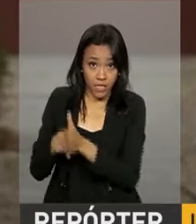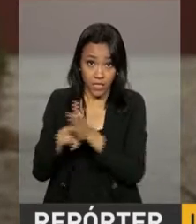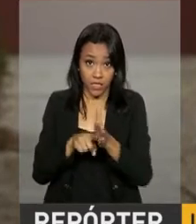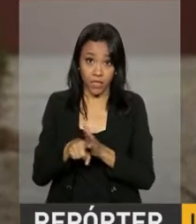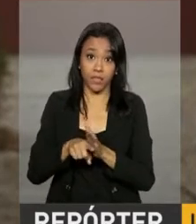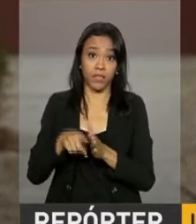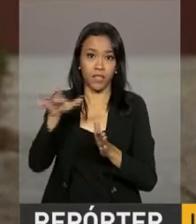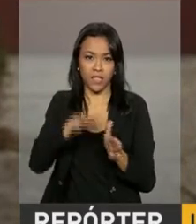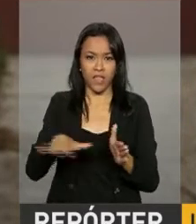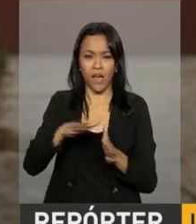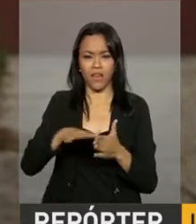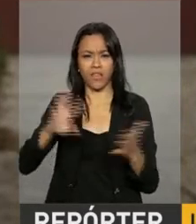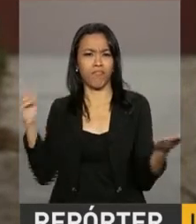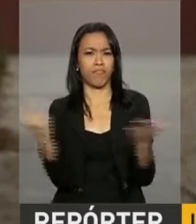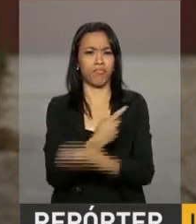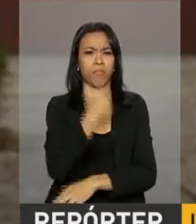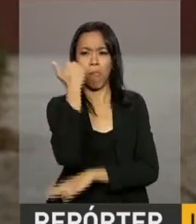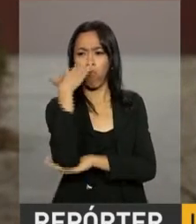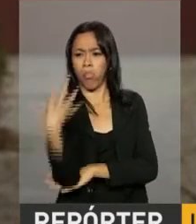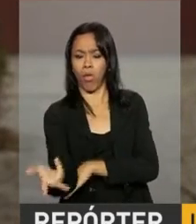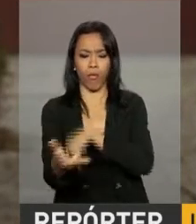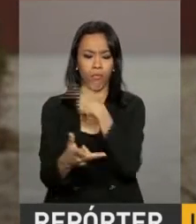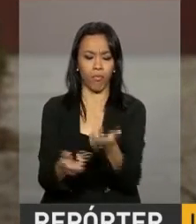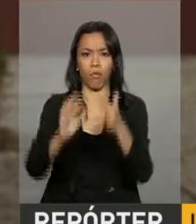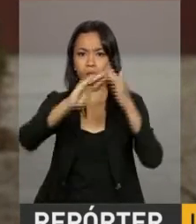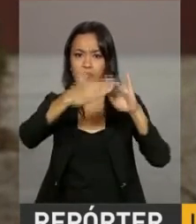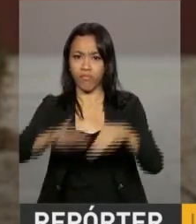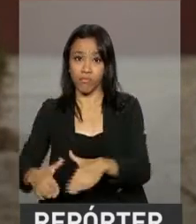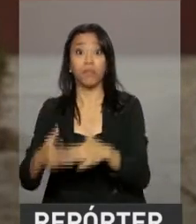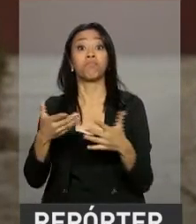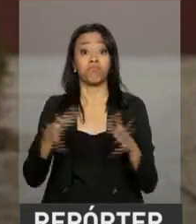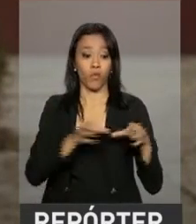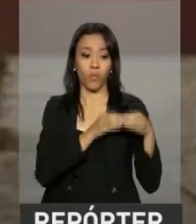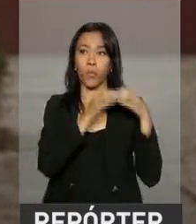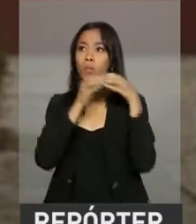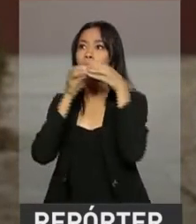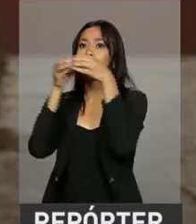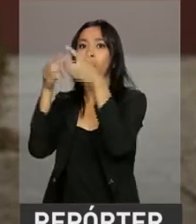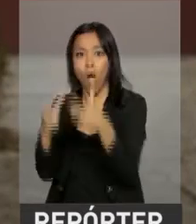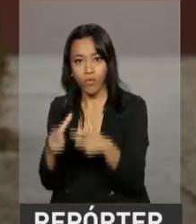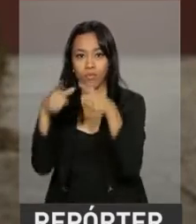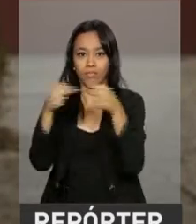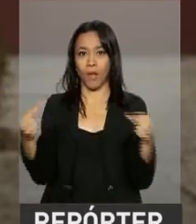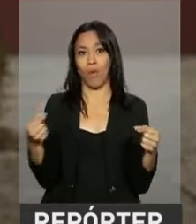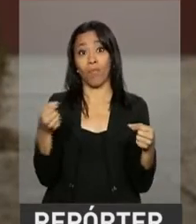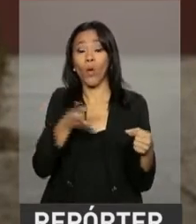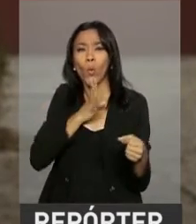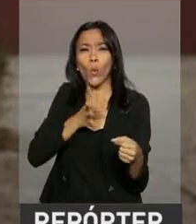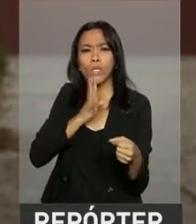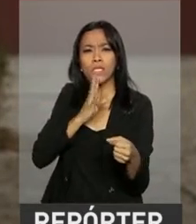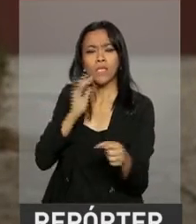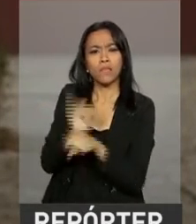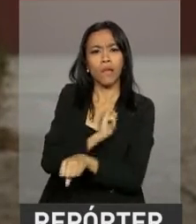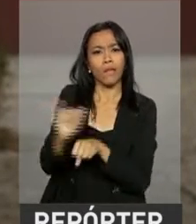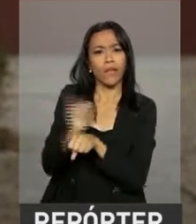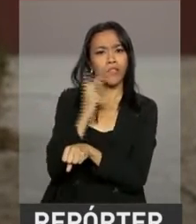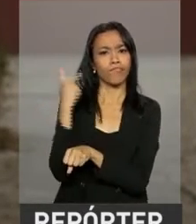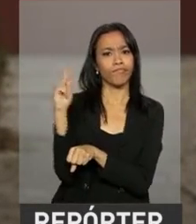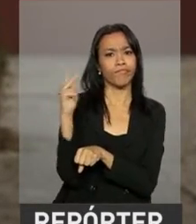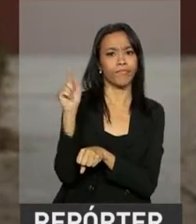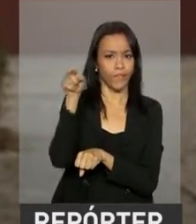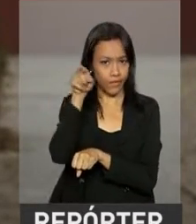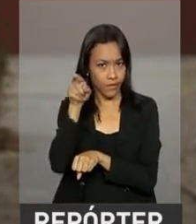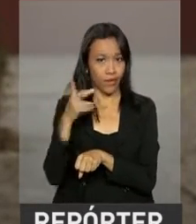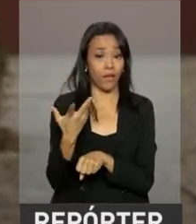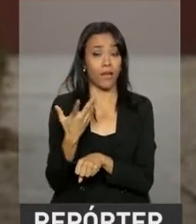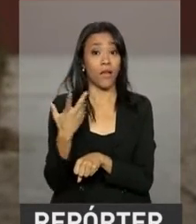alertas de desastres naturais cemaden foram ao japão para conhecer a estratégia de prevenção e resposta a desastres naturais